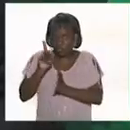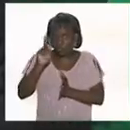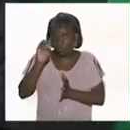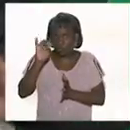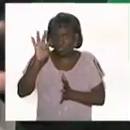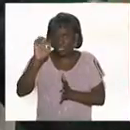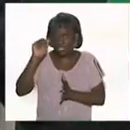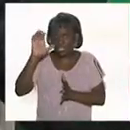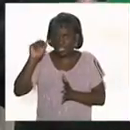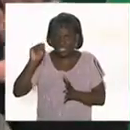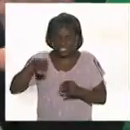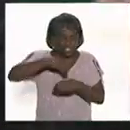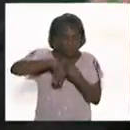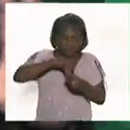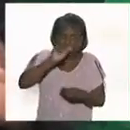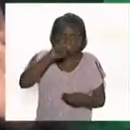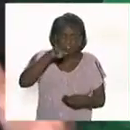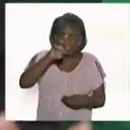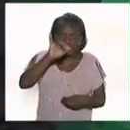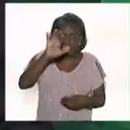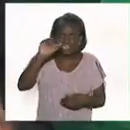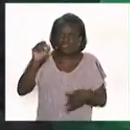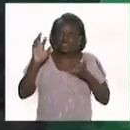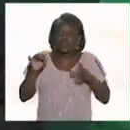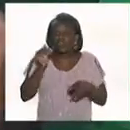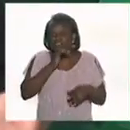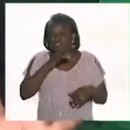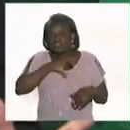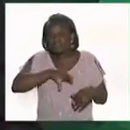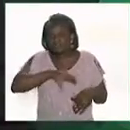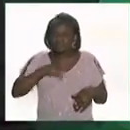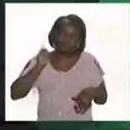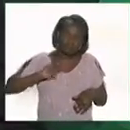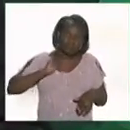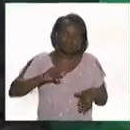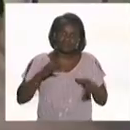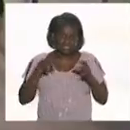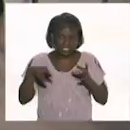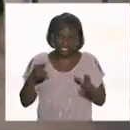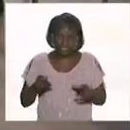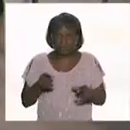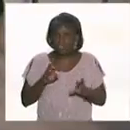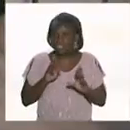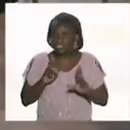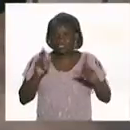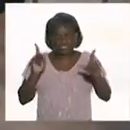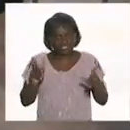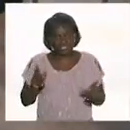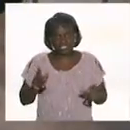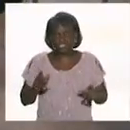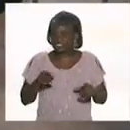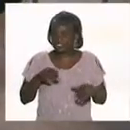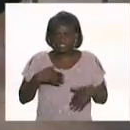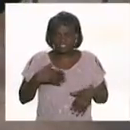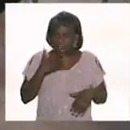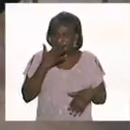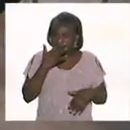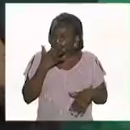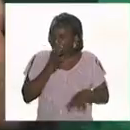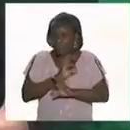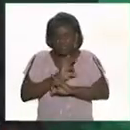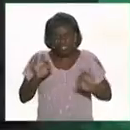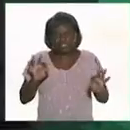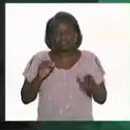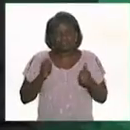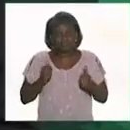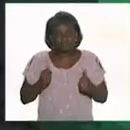é Goitacás e Americano não se mistura, né? Como se fosse um Vasco e Flamengo azul realmente. E branco, nada com o alvinegro. É sensacional,